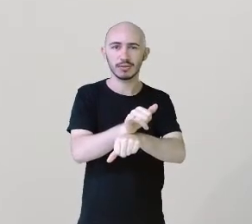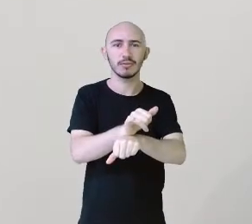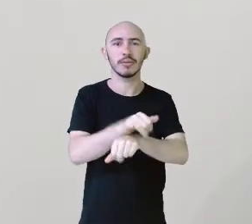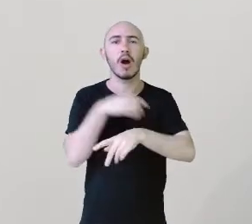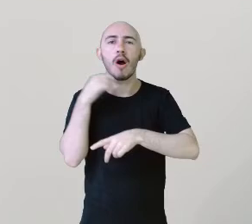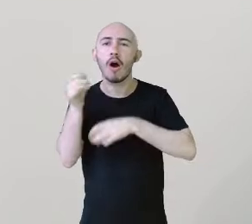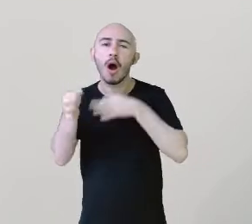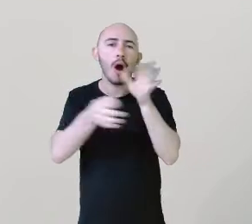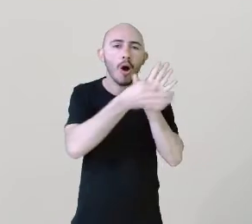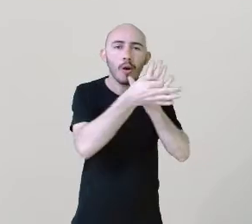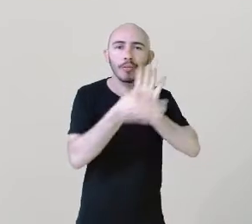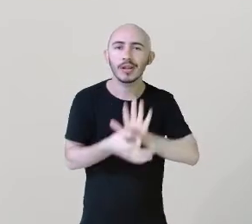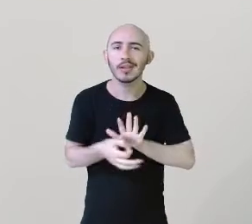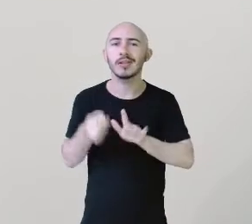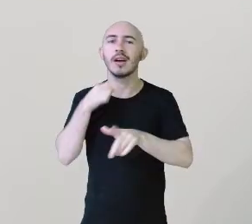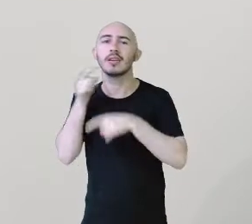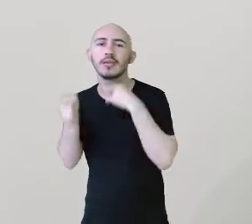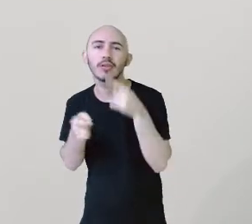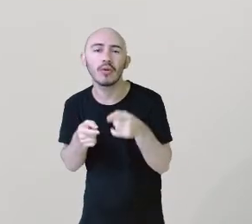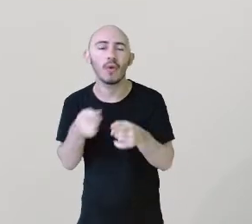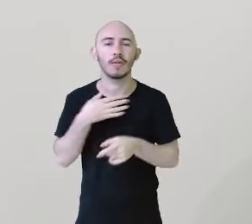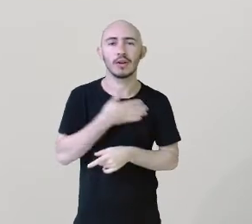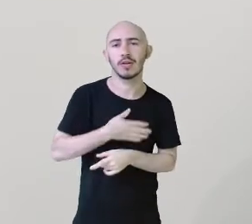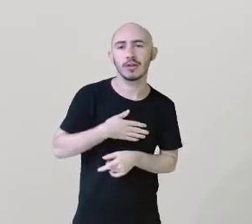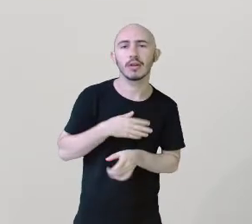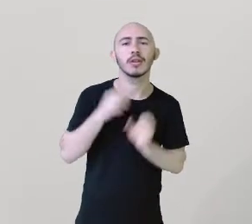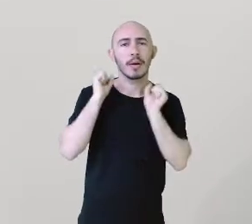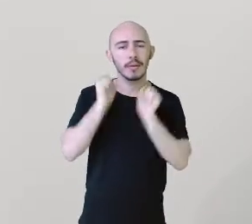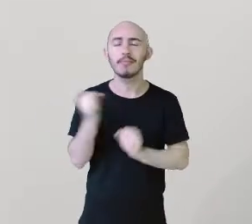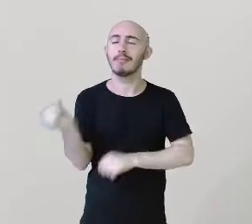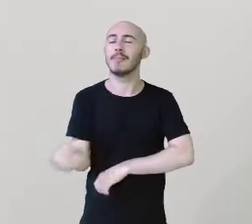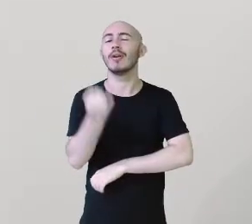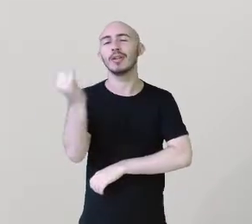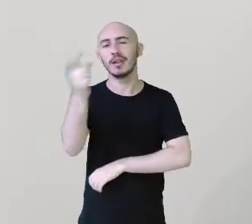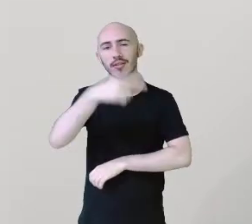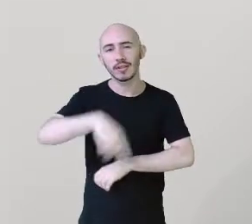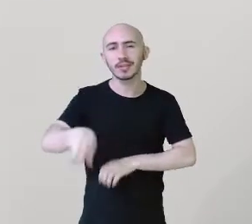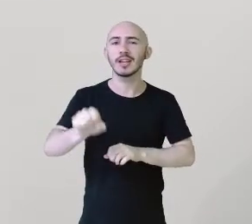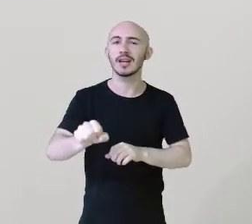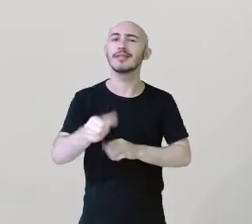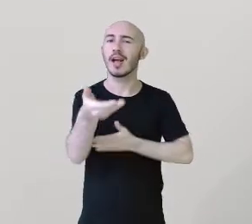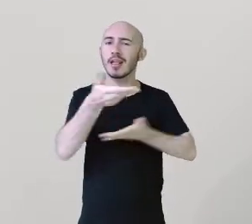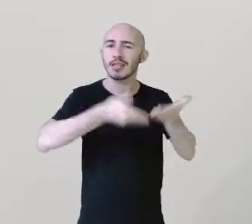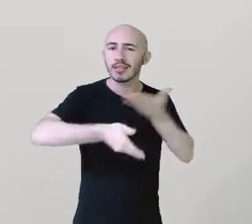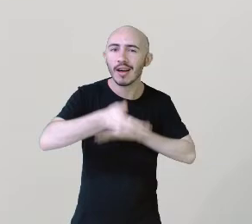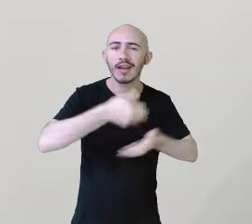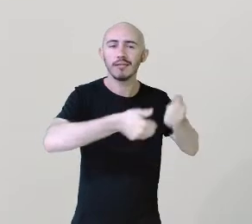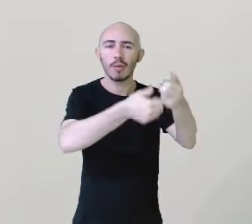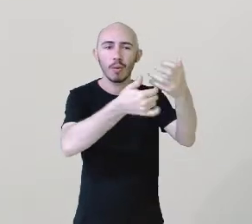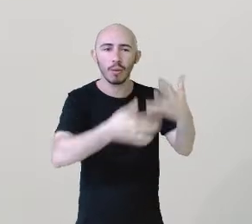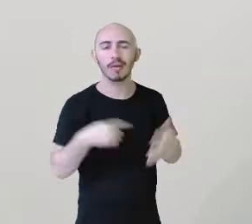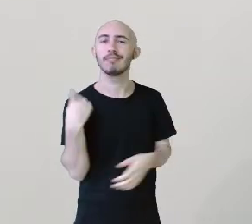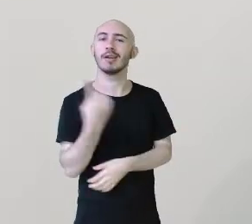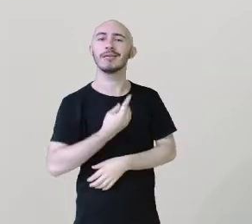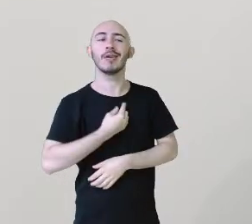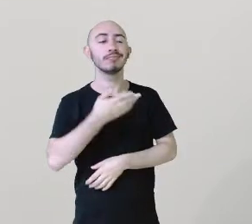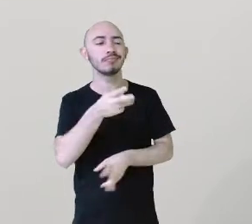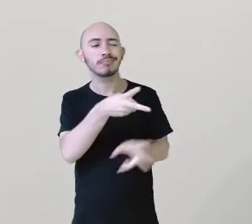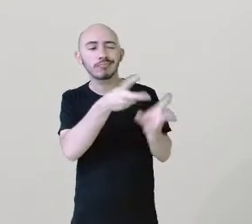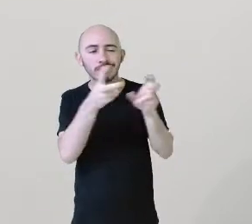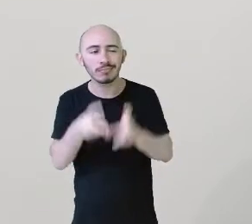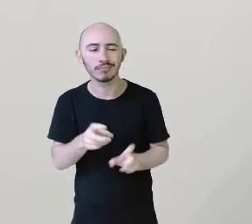o que acharam da aula, se gostaram, se não gostaram. É sempre importante esse retorno para que a gente fique aí sabendo como é que vocês